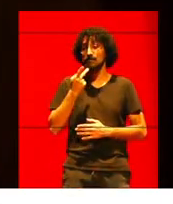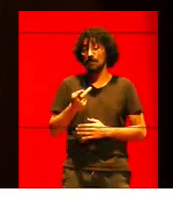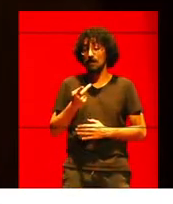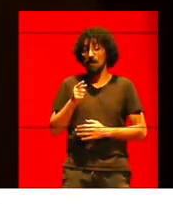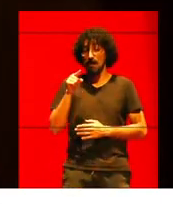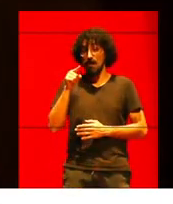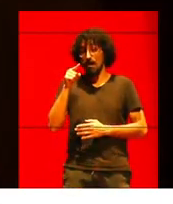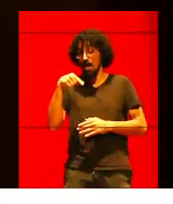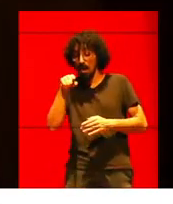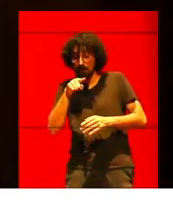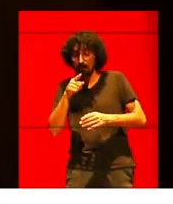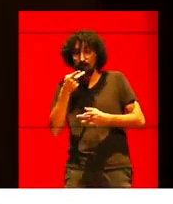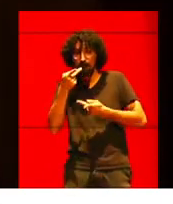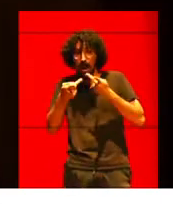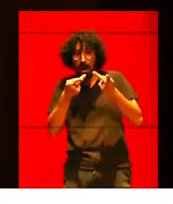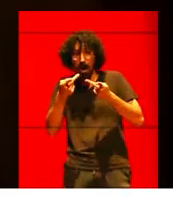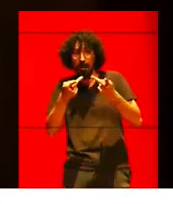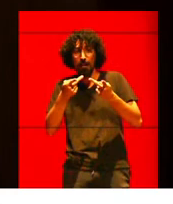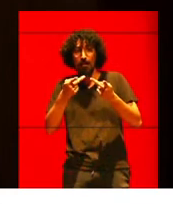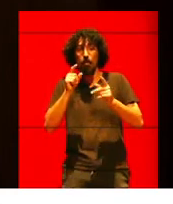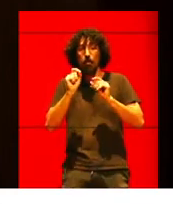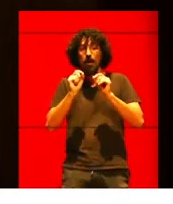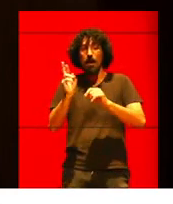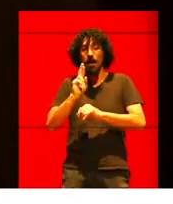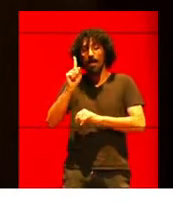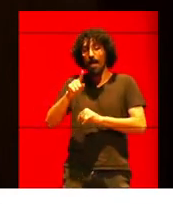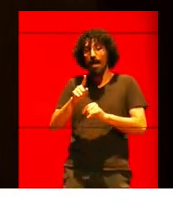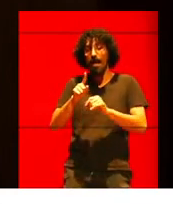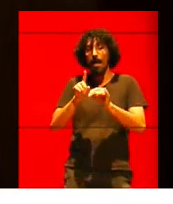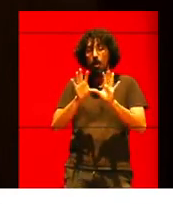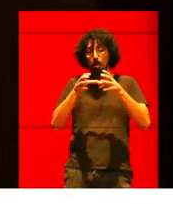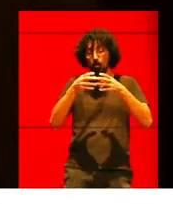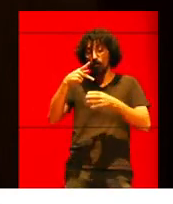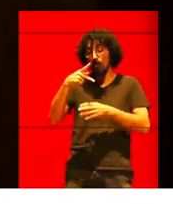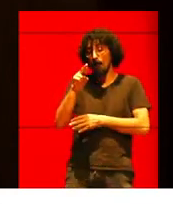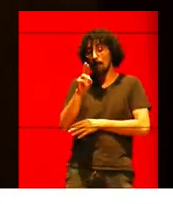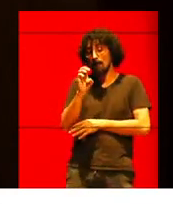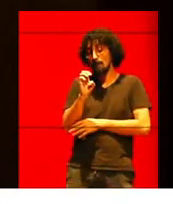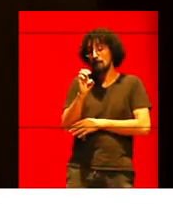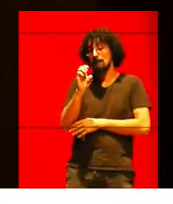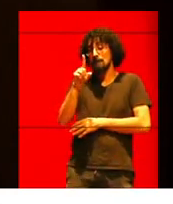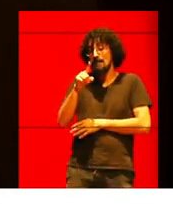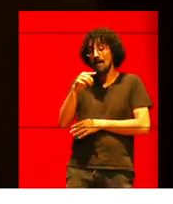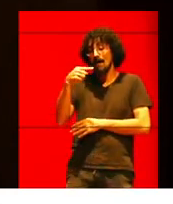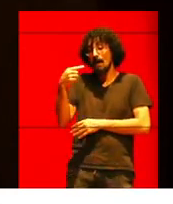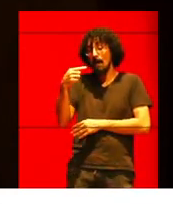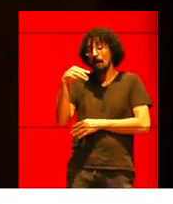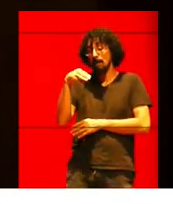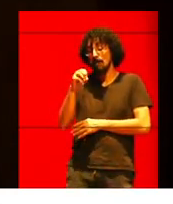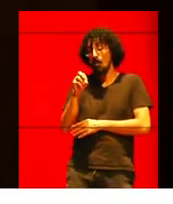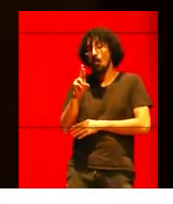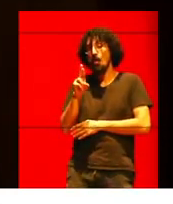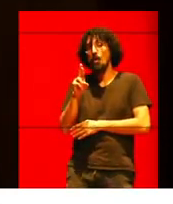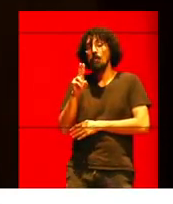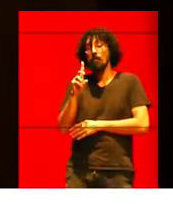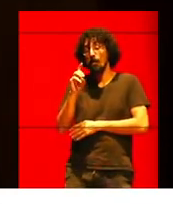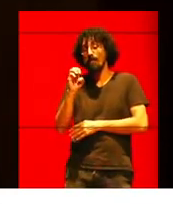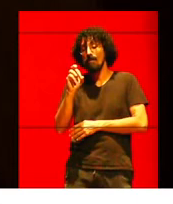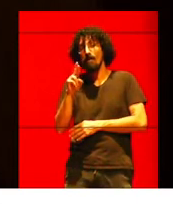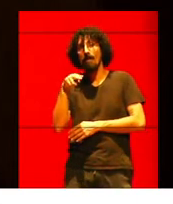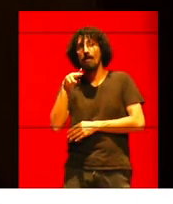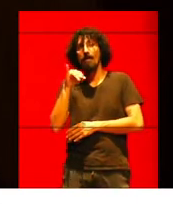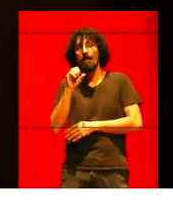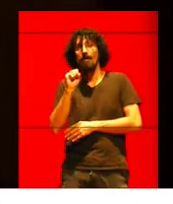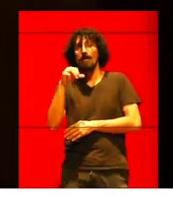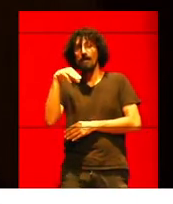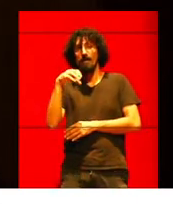falas, os pré-modernos vão colocar nas suas obras. Essas falas regionais, essas falas que estão em regiões